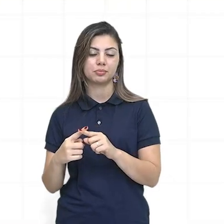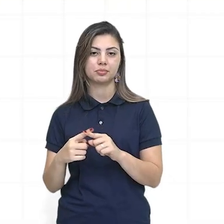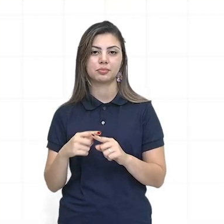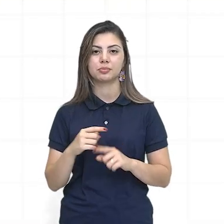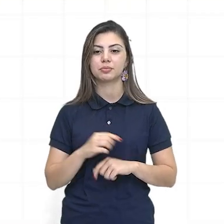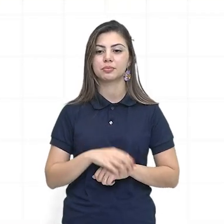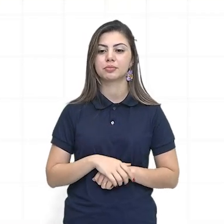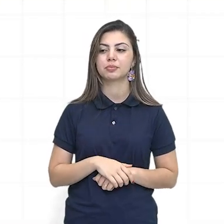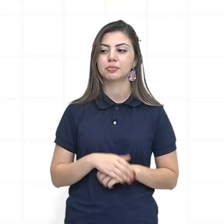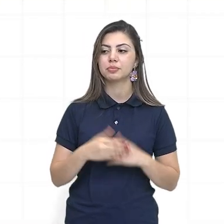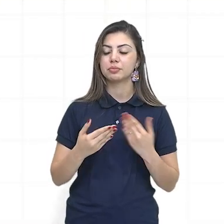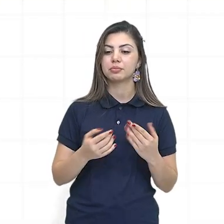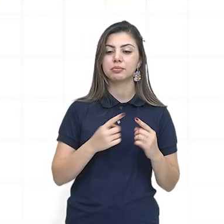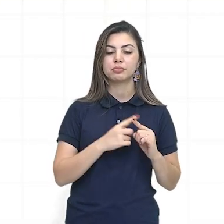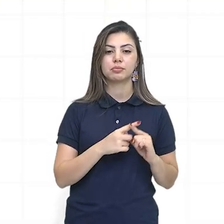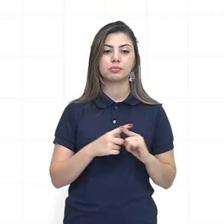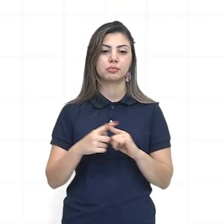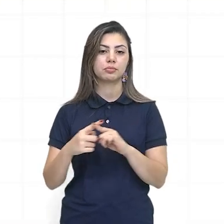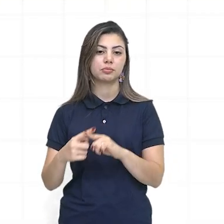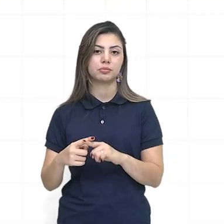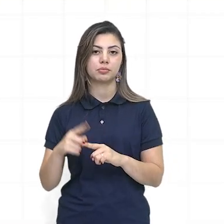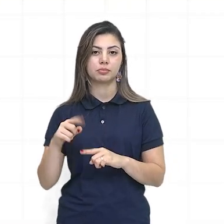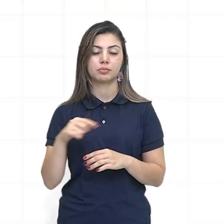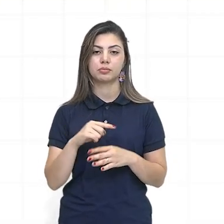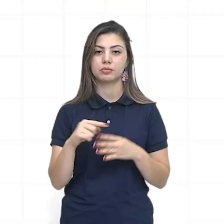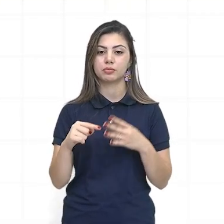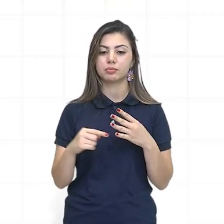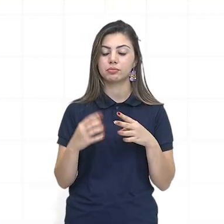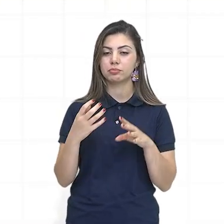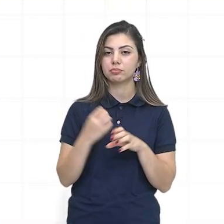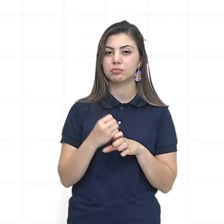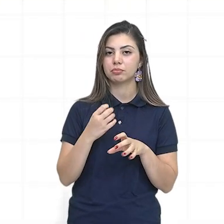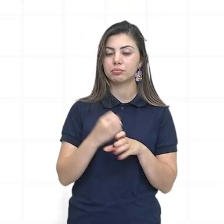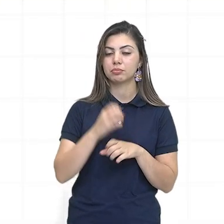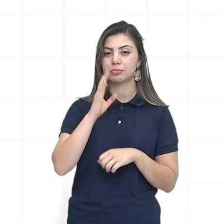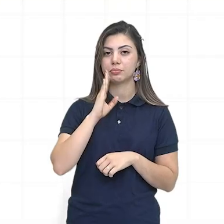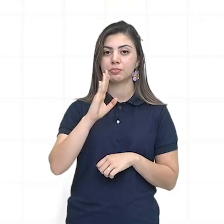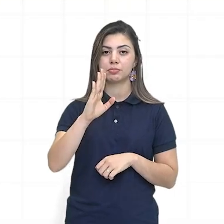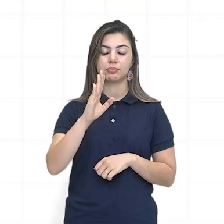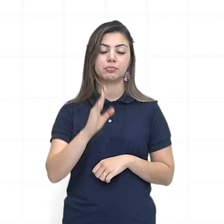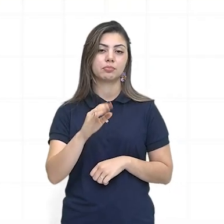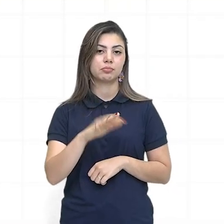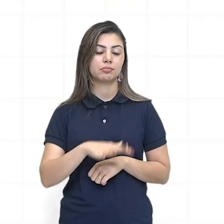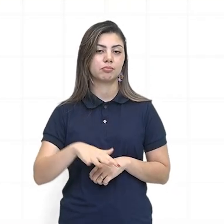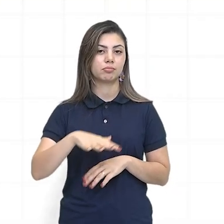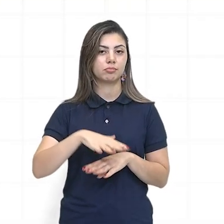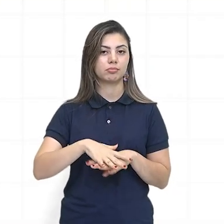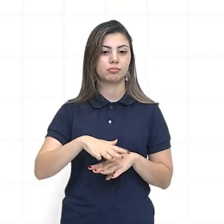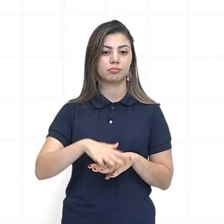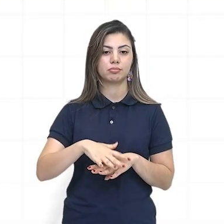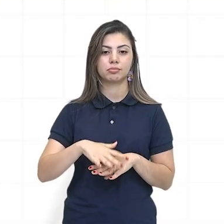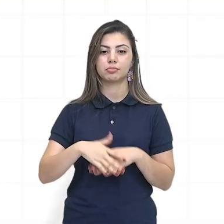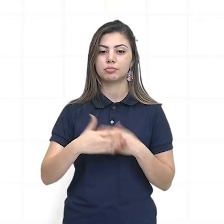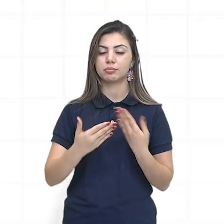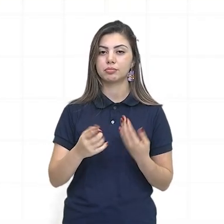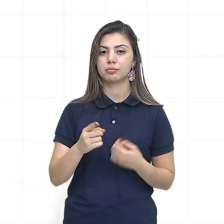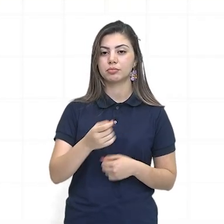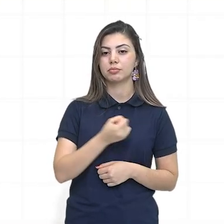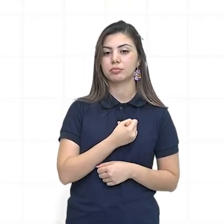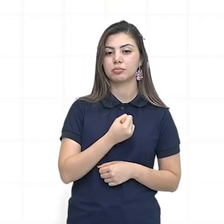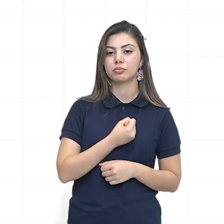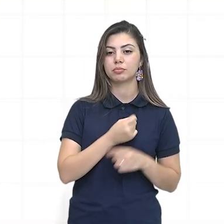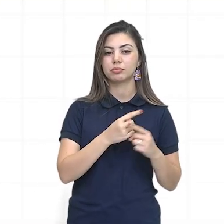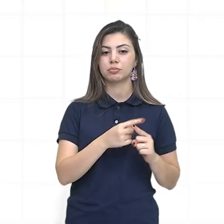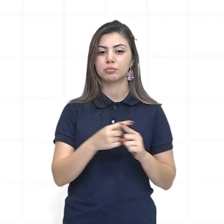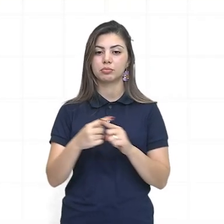Multiplicação. A multiplicação é uma das 4 operações básicas da matemática. Os